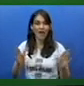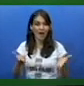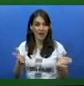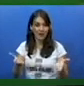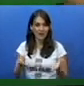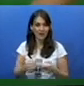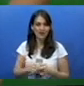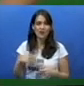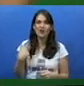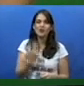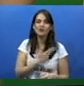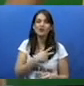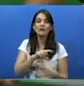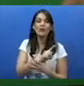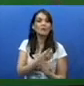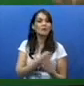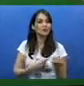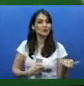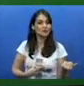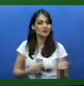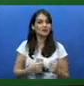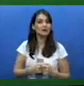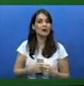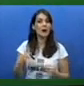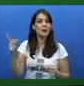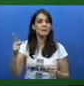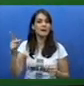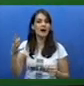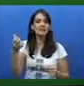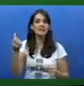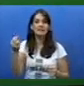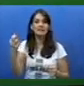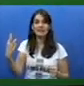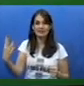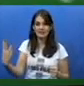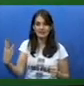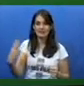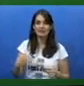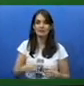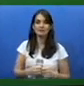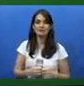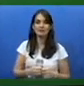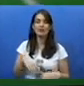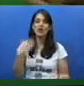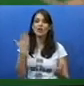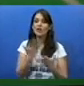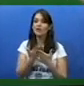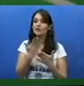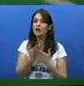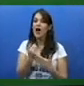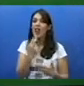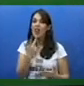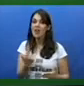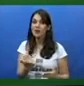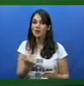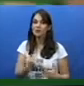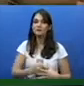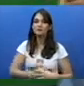Agora, vamos para a apostila. Na página 63, estudar a língua,